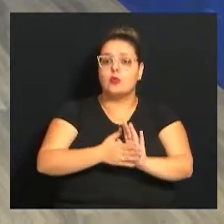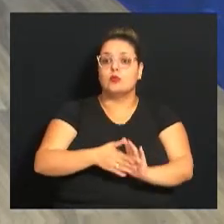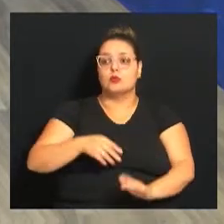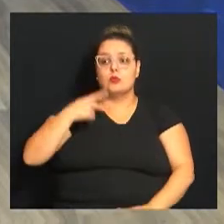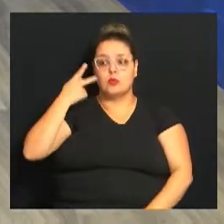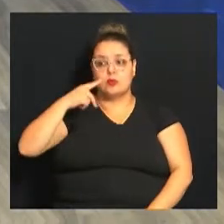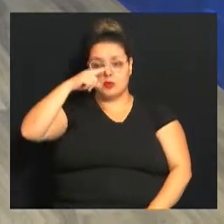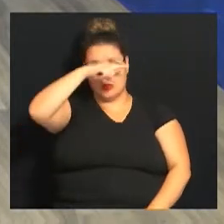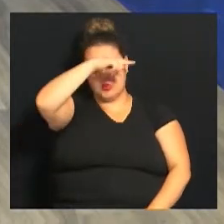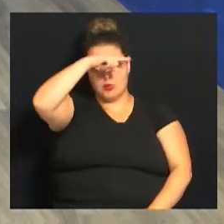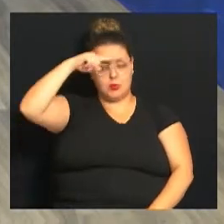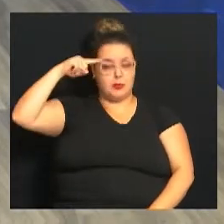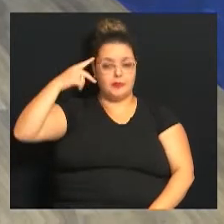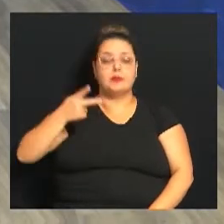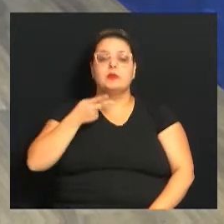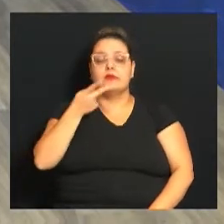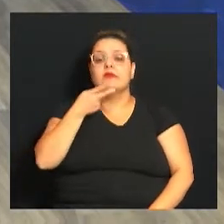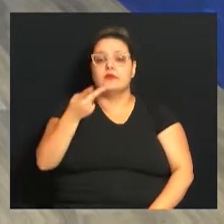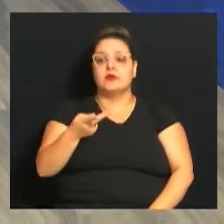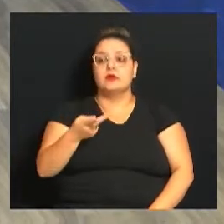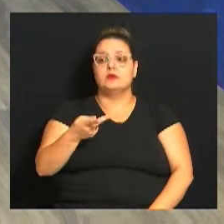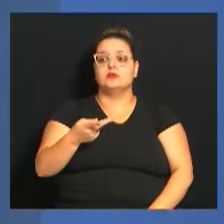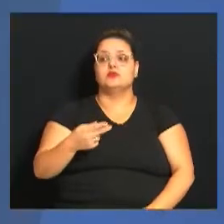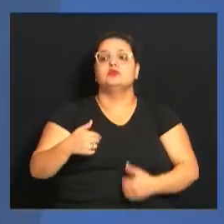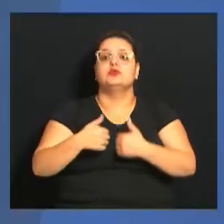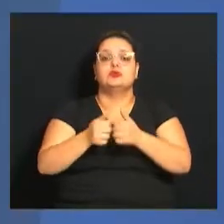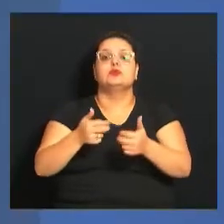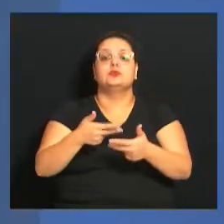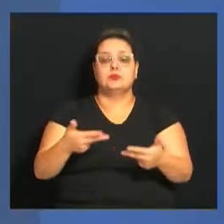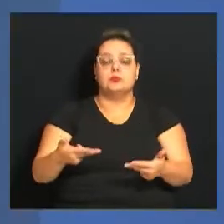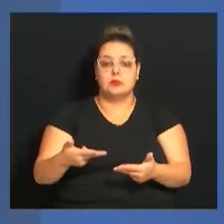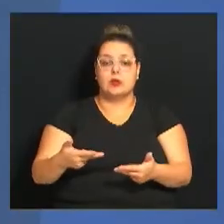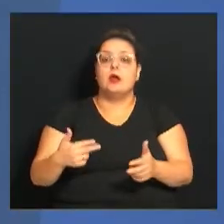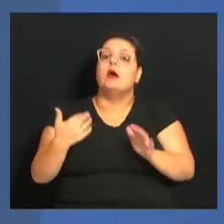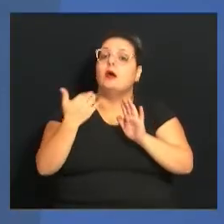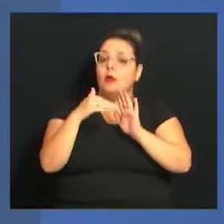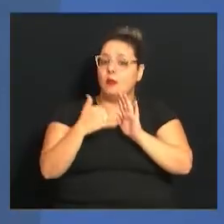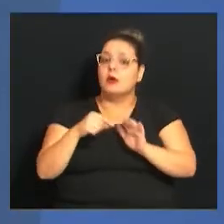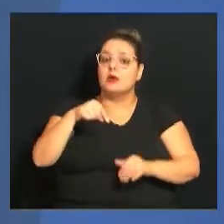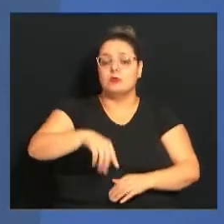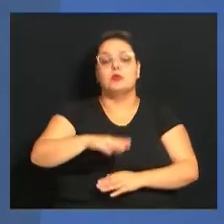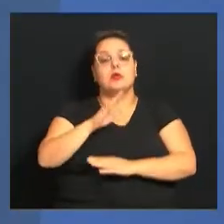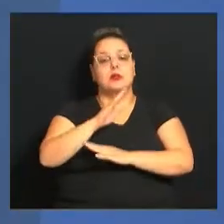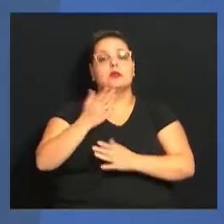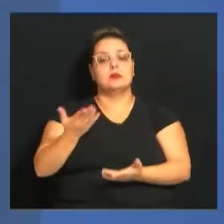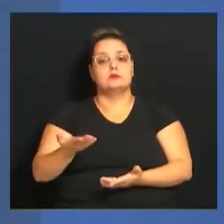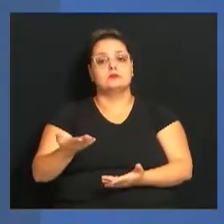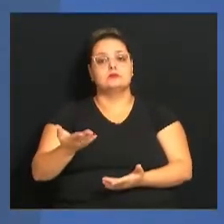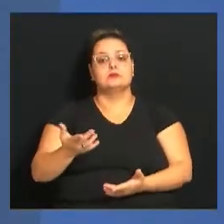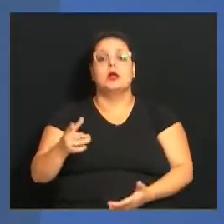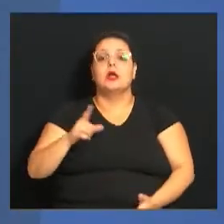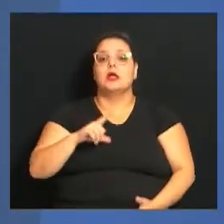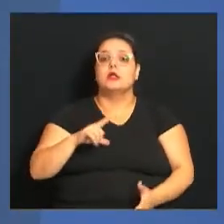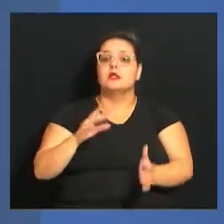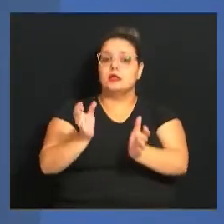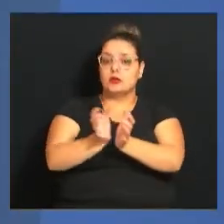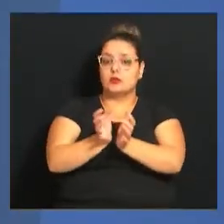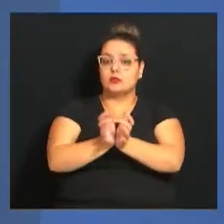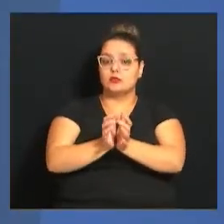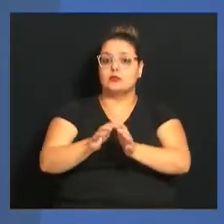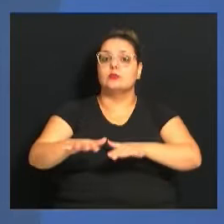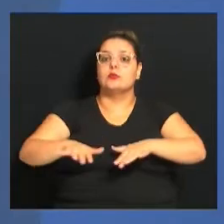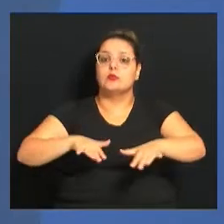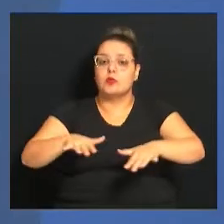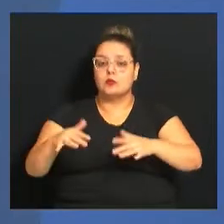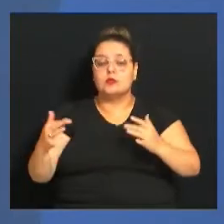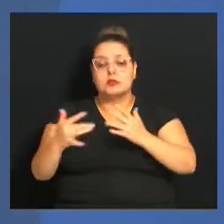A gente falou agora há pouco sobre transporte e é uma pauta aqui da Câmara Municipal, tanto que a gente tem a Comissão de Mobilidade Urbana